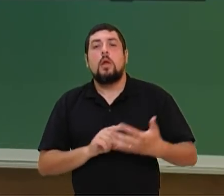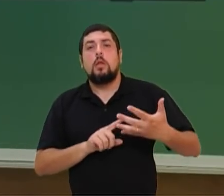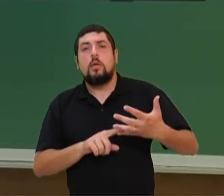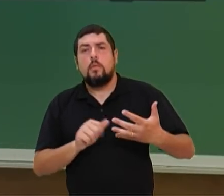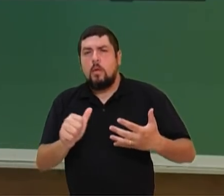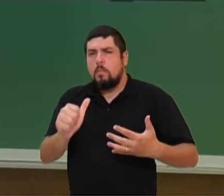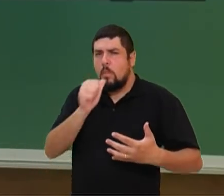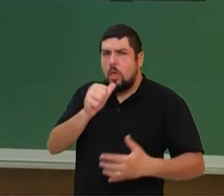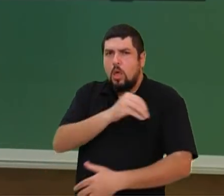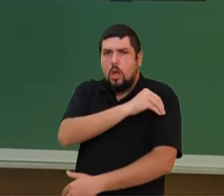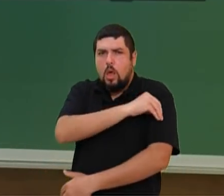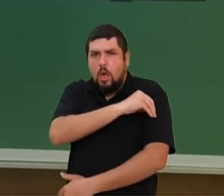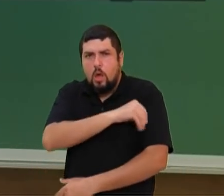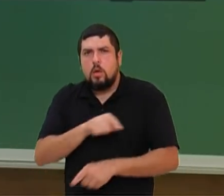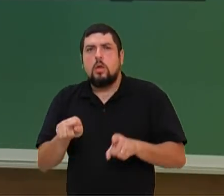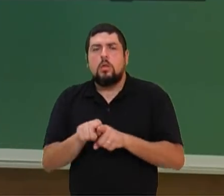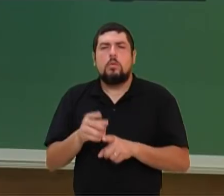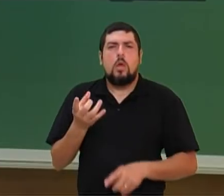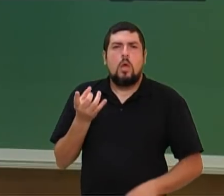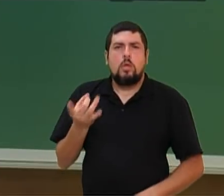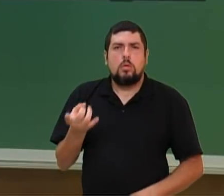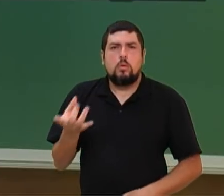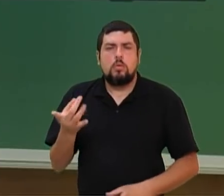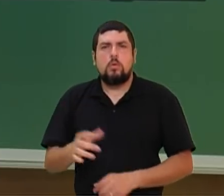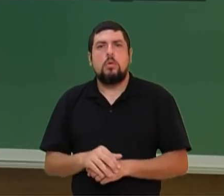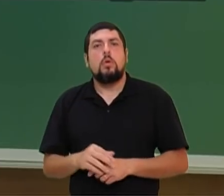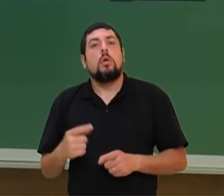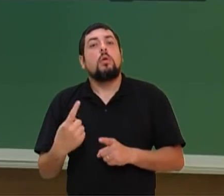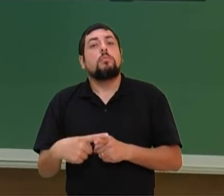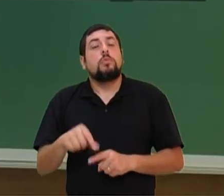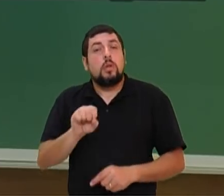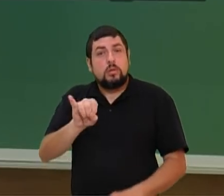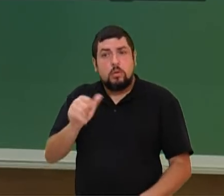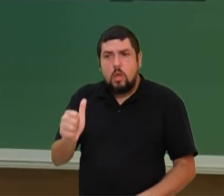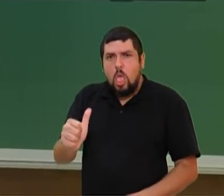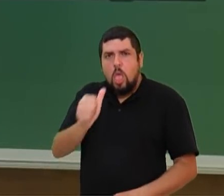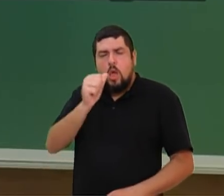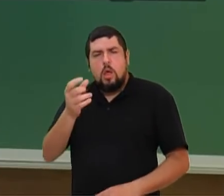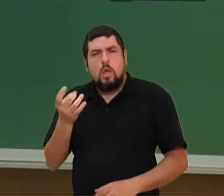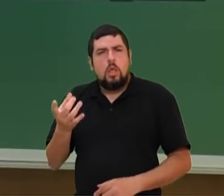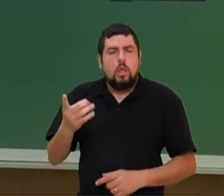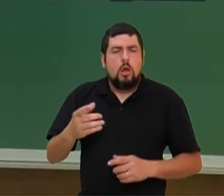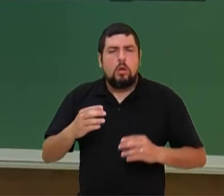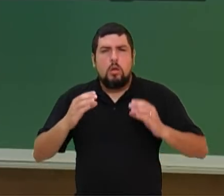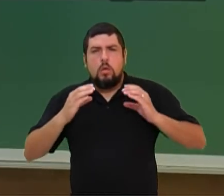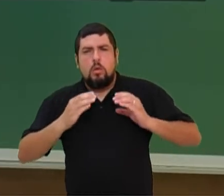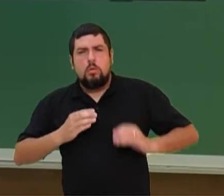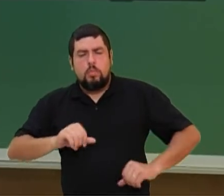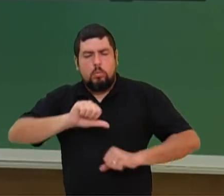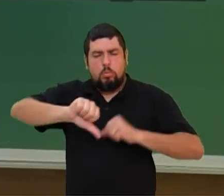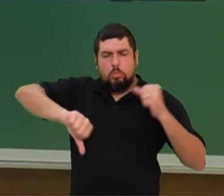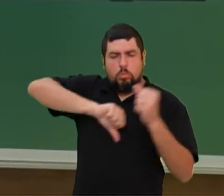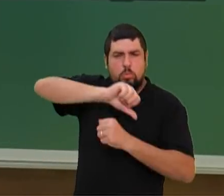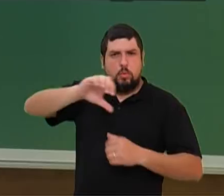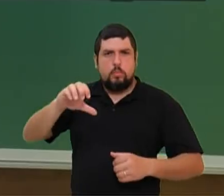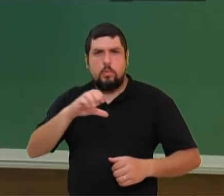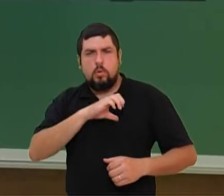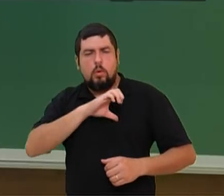e drogas, porque a pessoa que abusa desses tipos de coisa, né, acaba não se comportando de uma maneira ética.